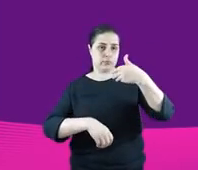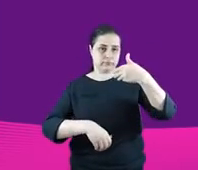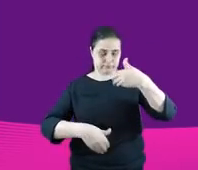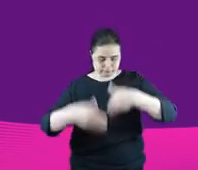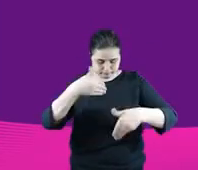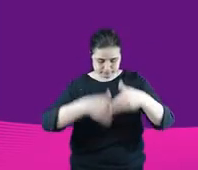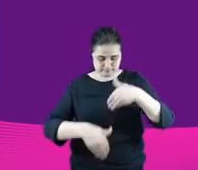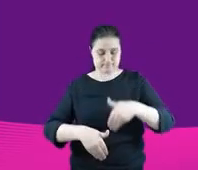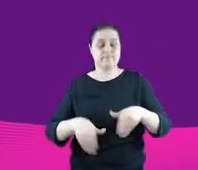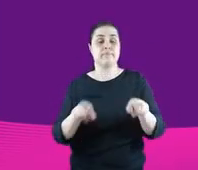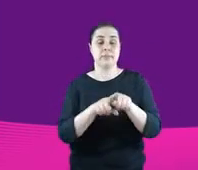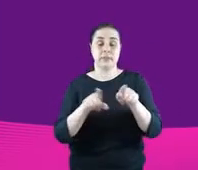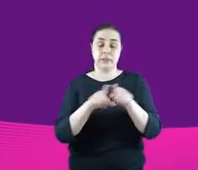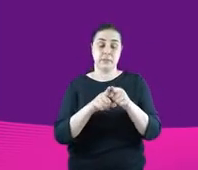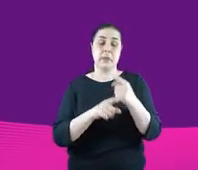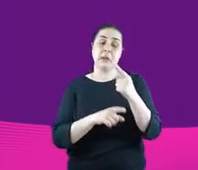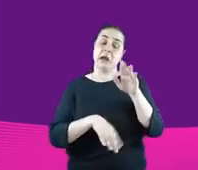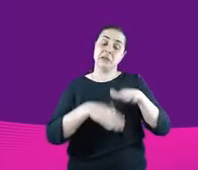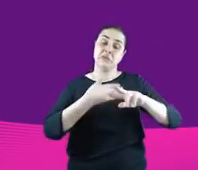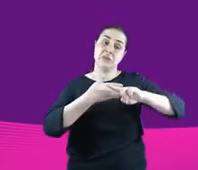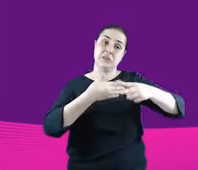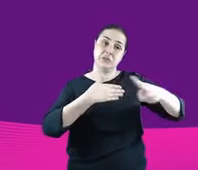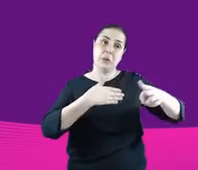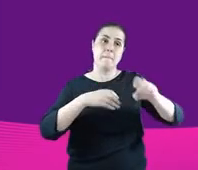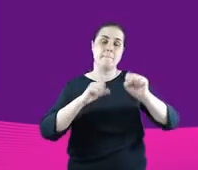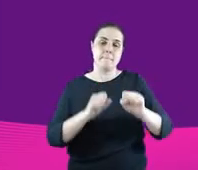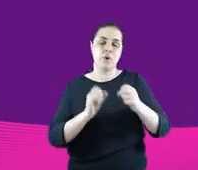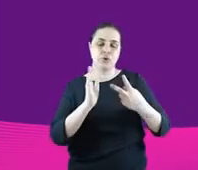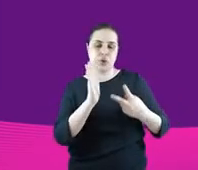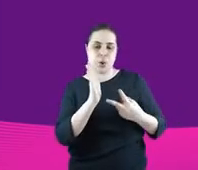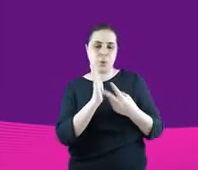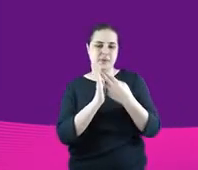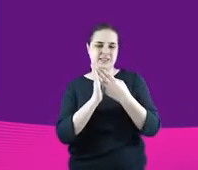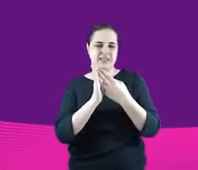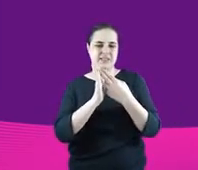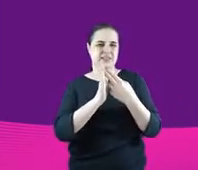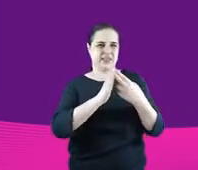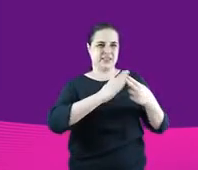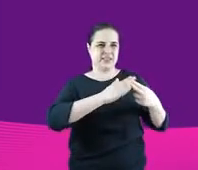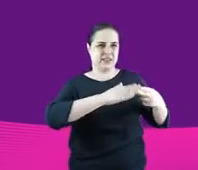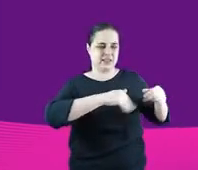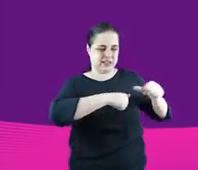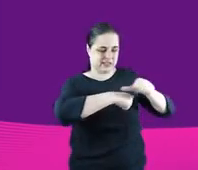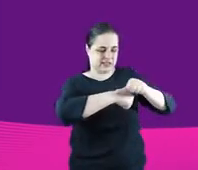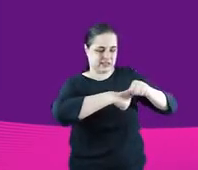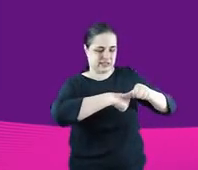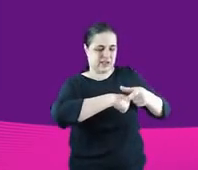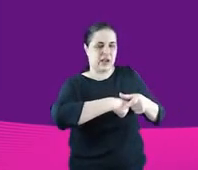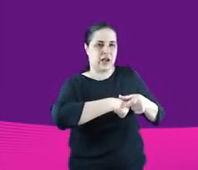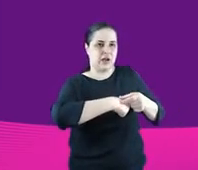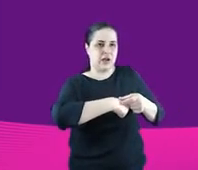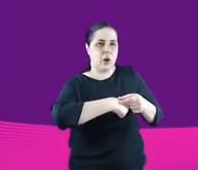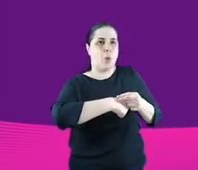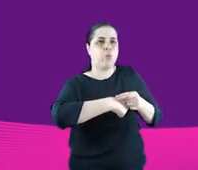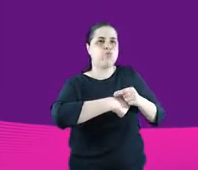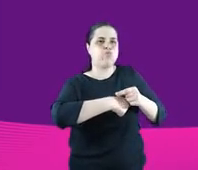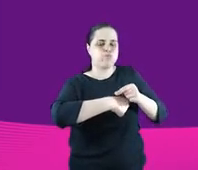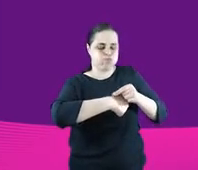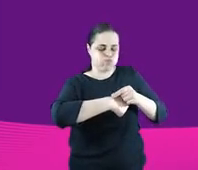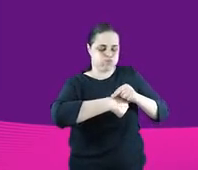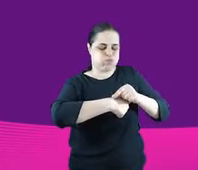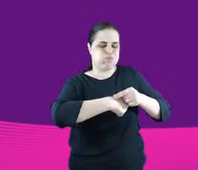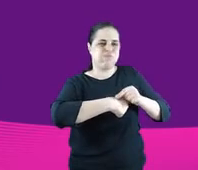podem ser desde uma cicatriz mais exuberante, um queloide, que às vezes promove dor, como dor crônica neurológica,